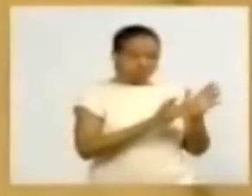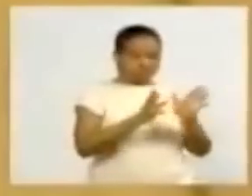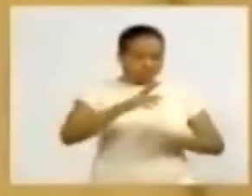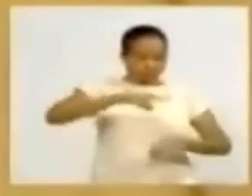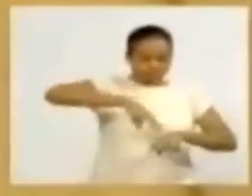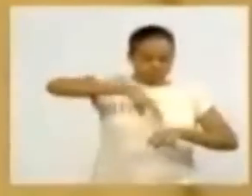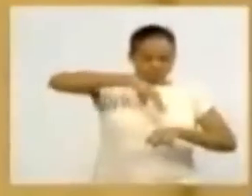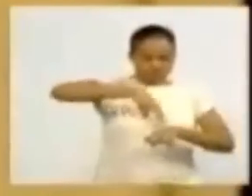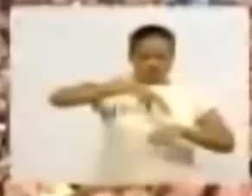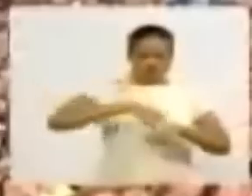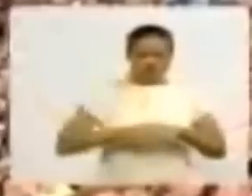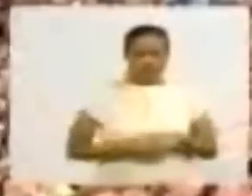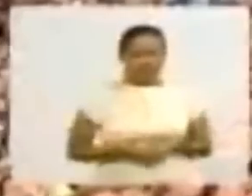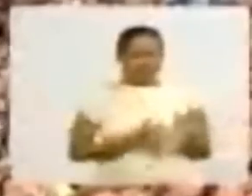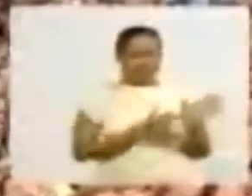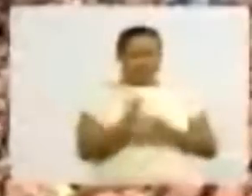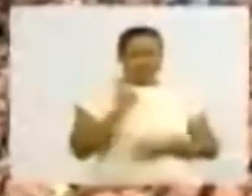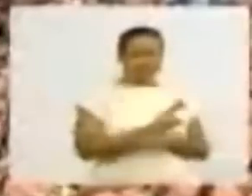Debaixo deste pé ninguém chega.